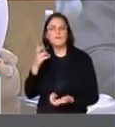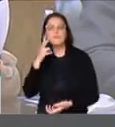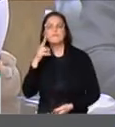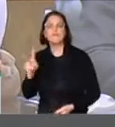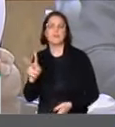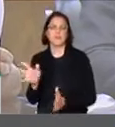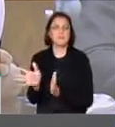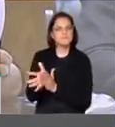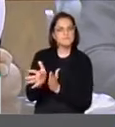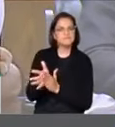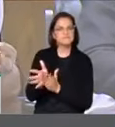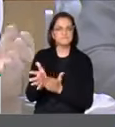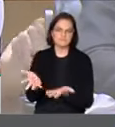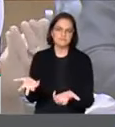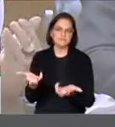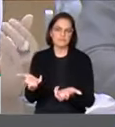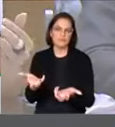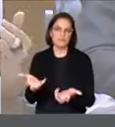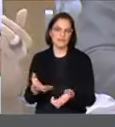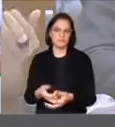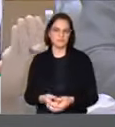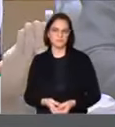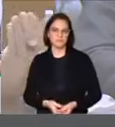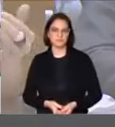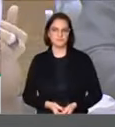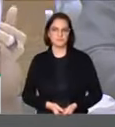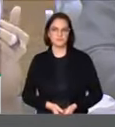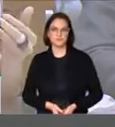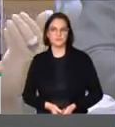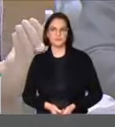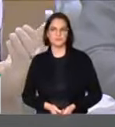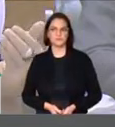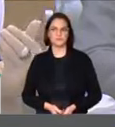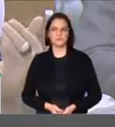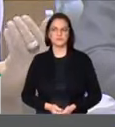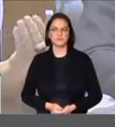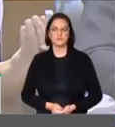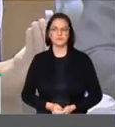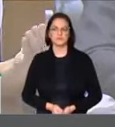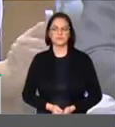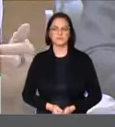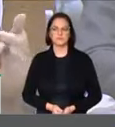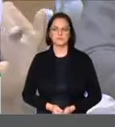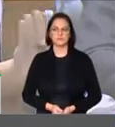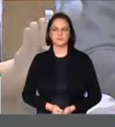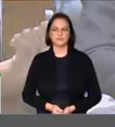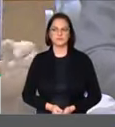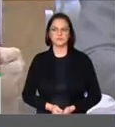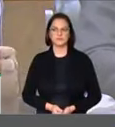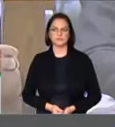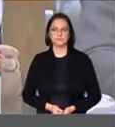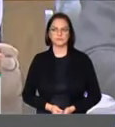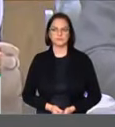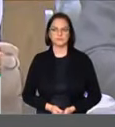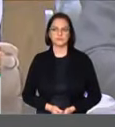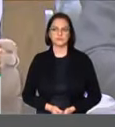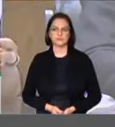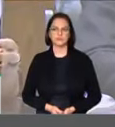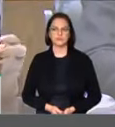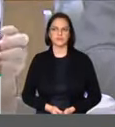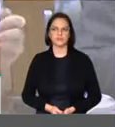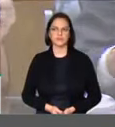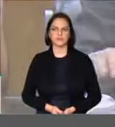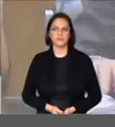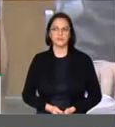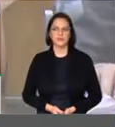identificá-las e aplaudi-las, e dizer que, em seguida, nós vamos, através da